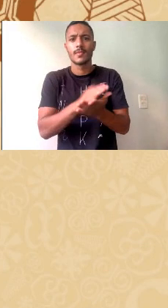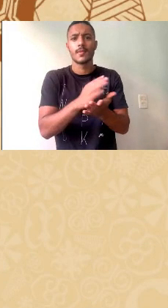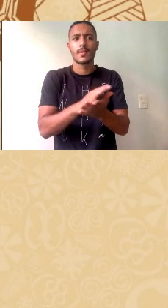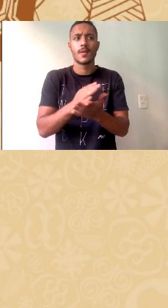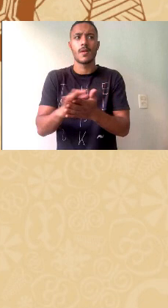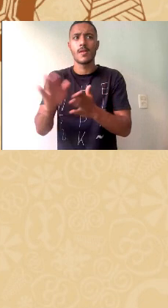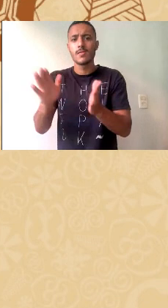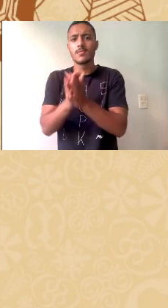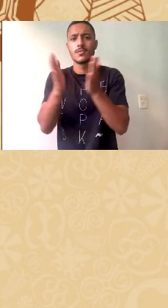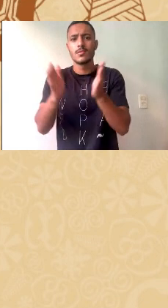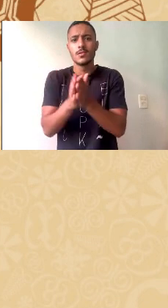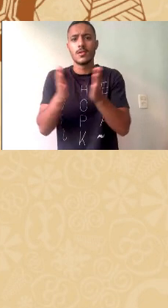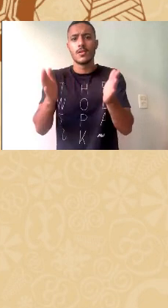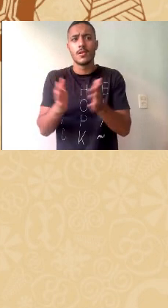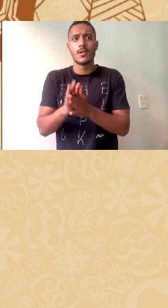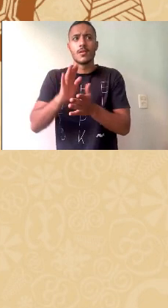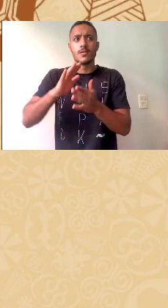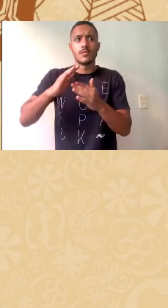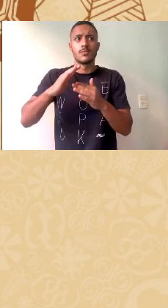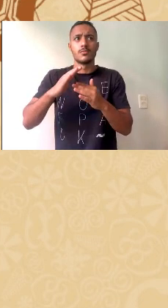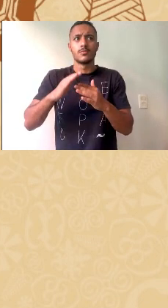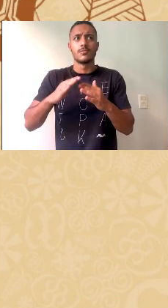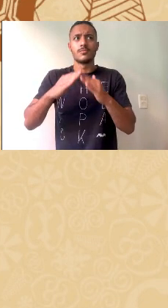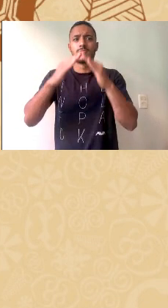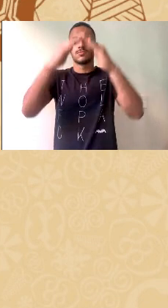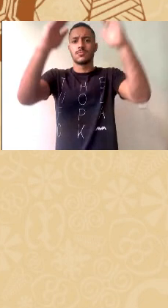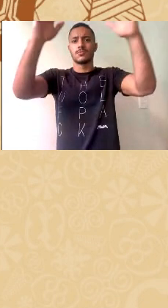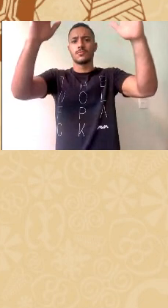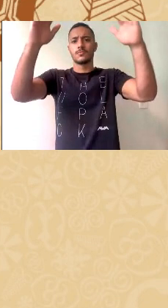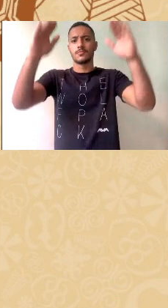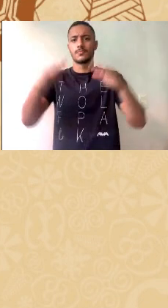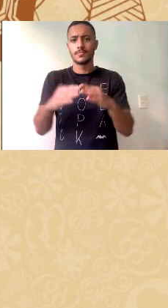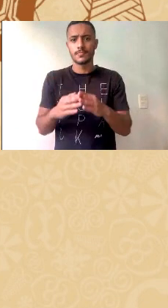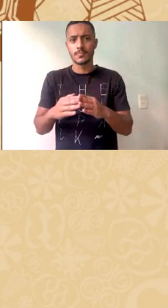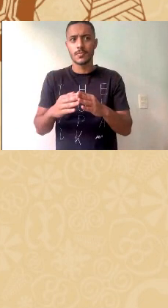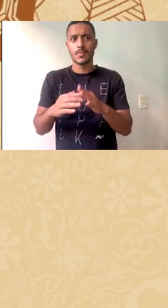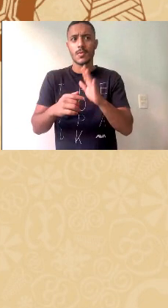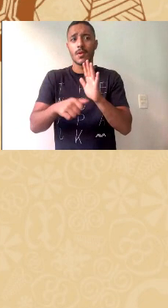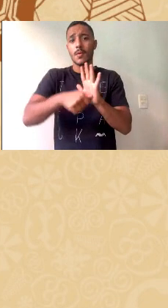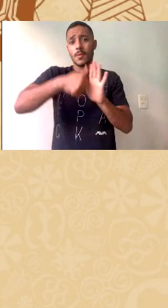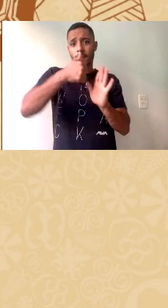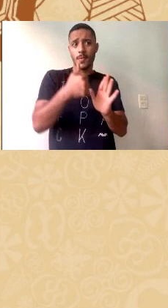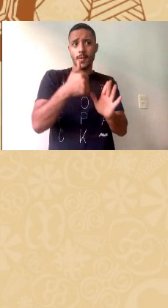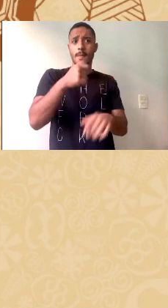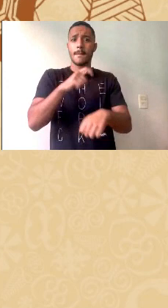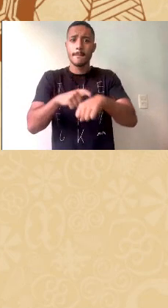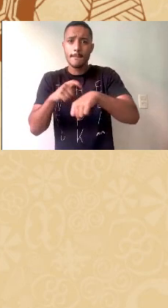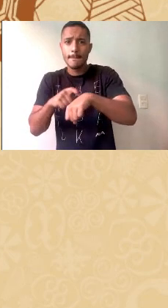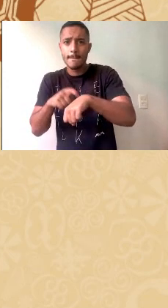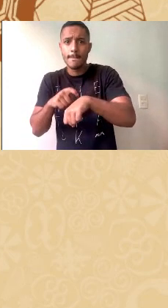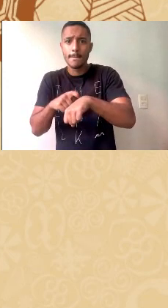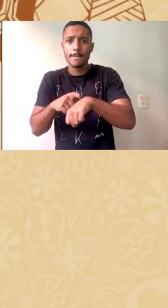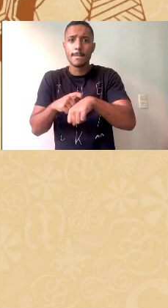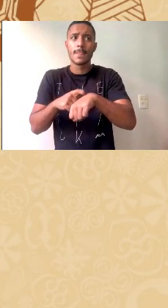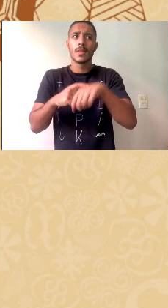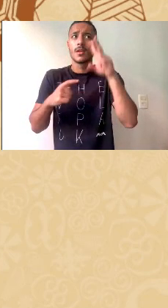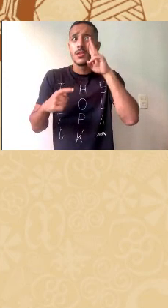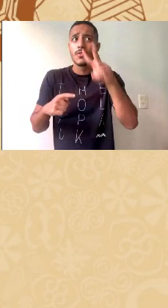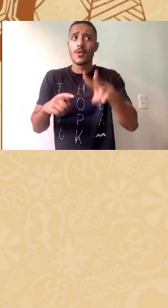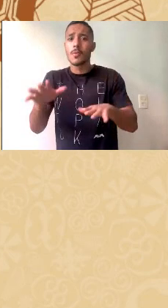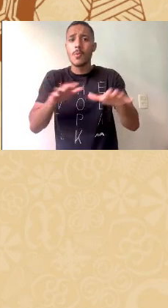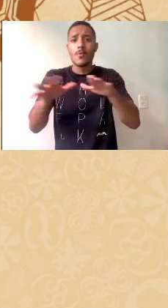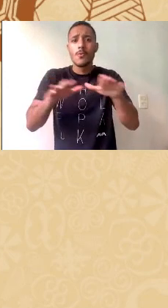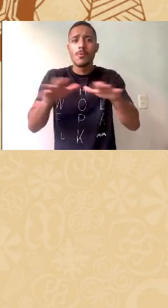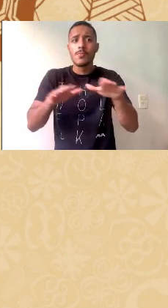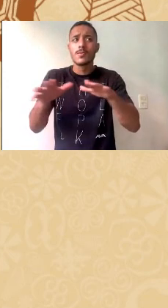Acho que isso é importante porque, naquela primeira fase, a gente vê um movimento assim, da população negra se reunir,